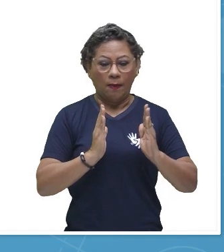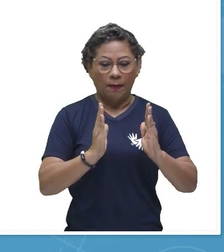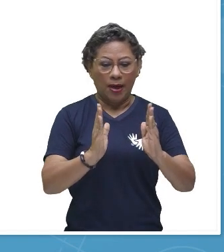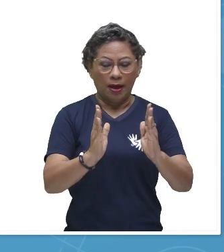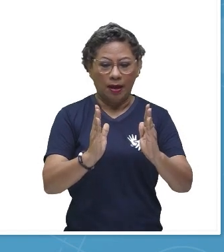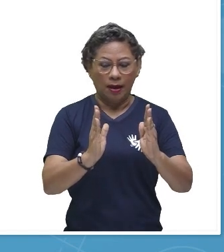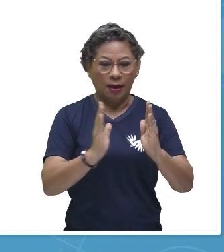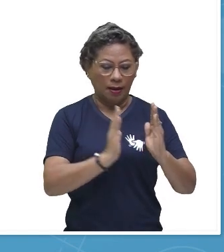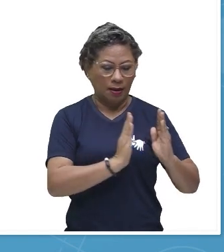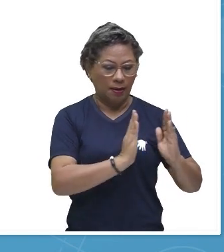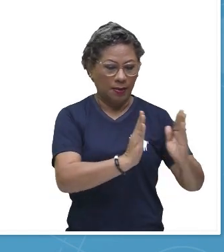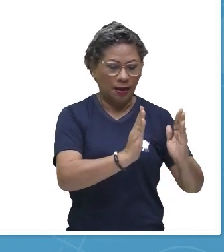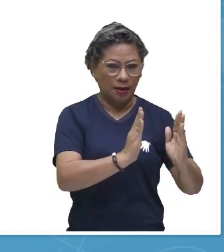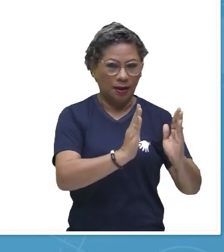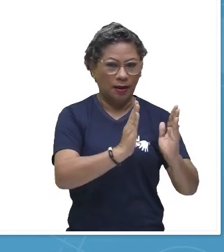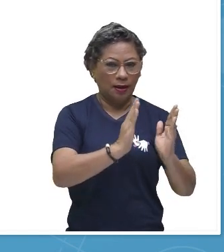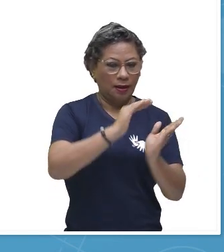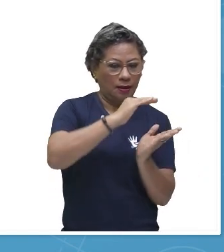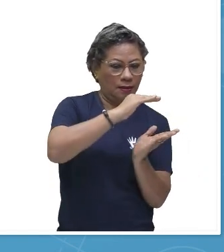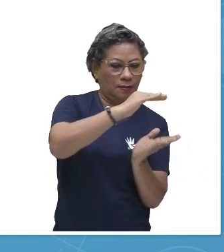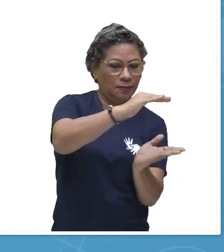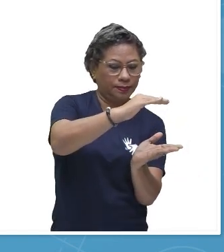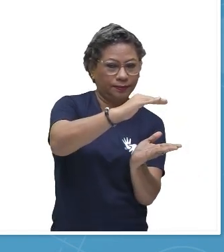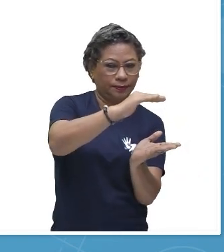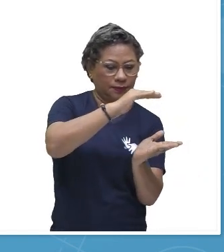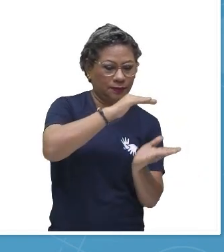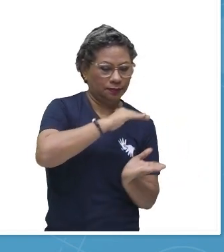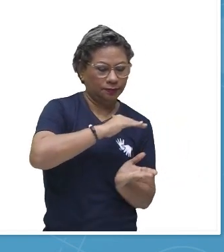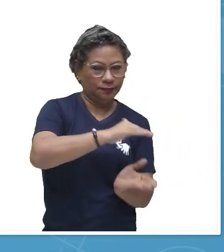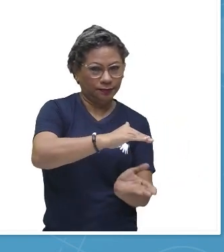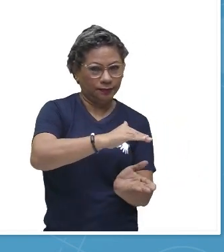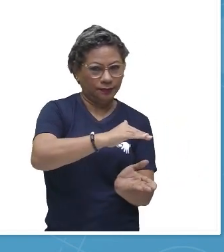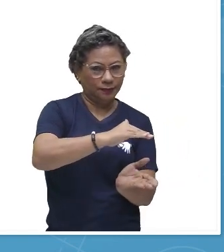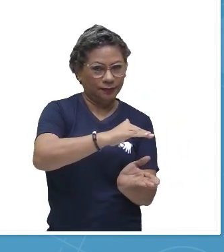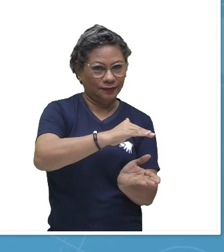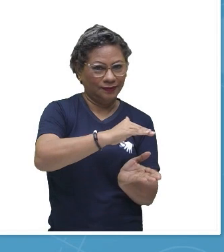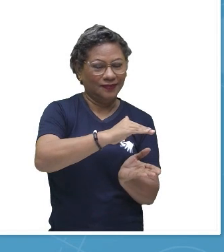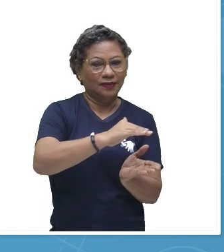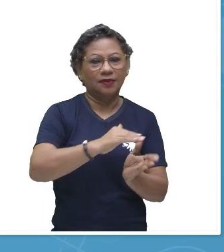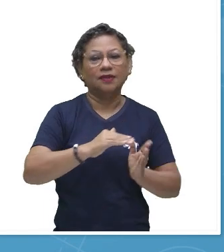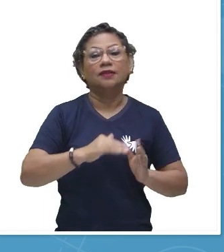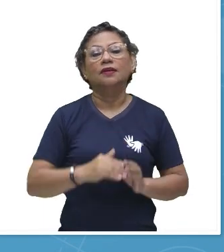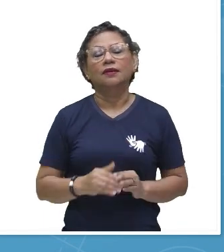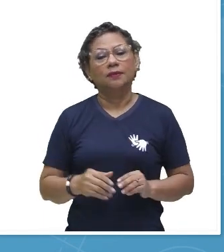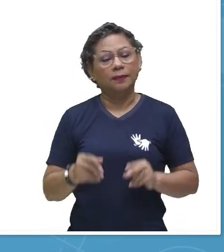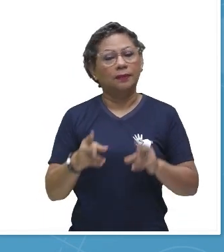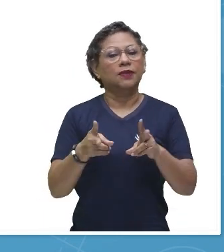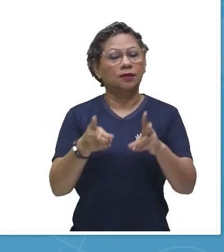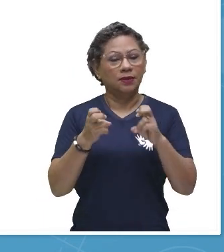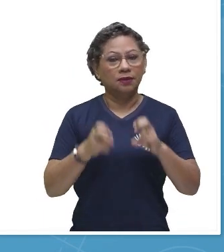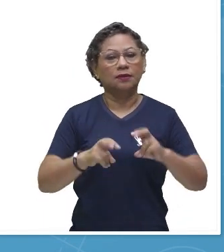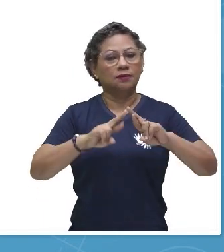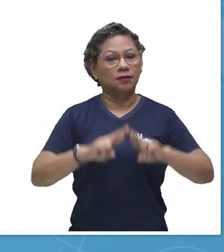laterais. Vejam que todos esses planos são diferentes. Então, como é que eu